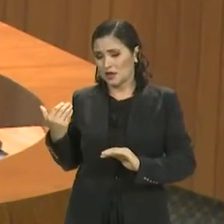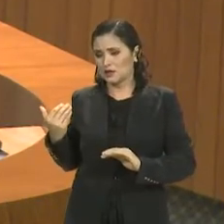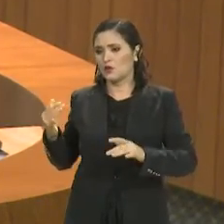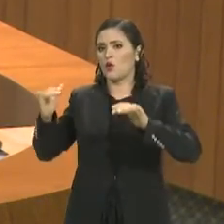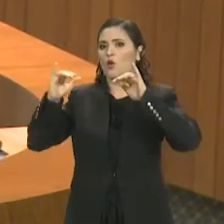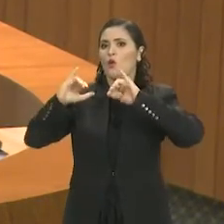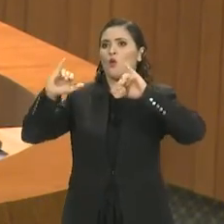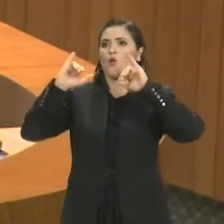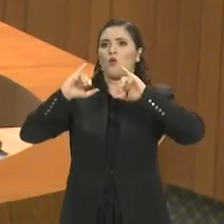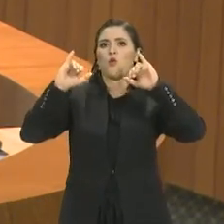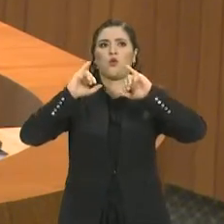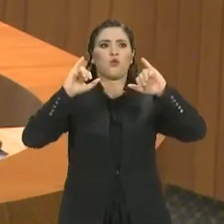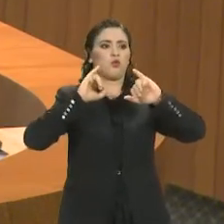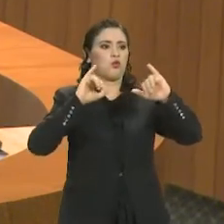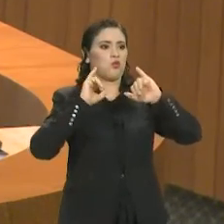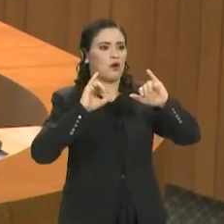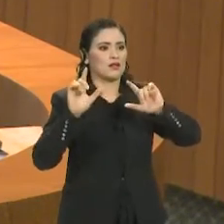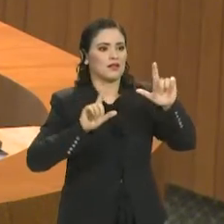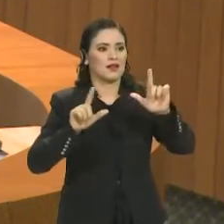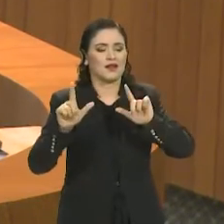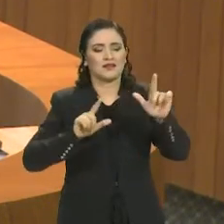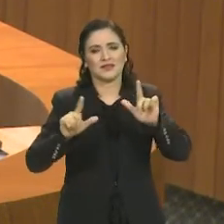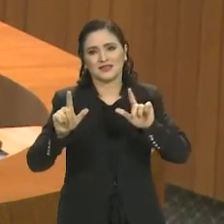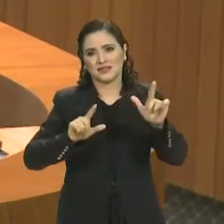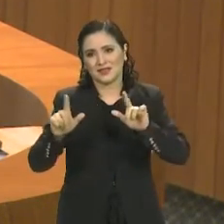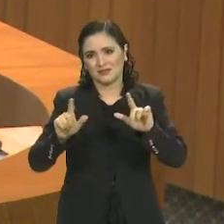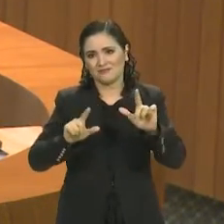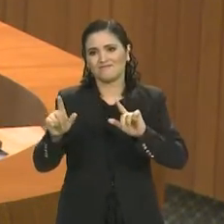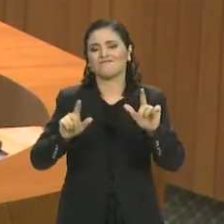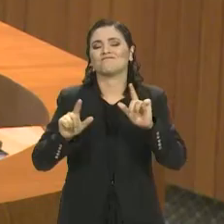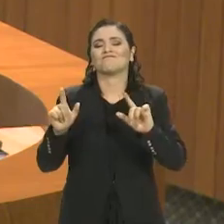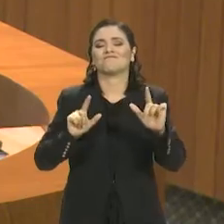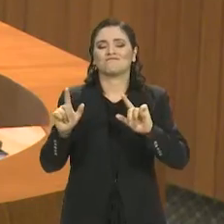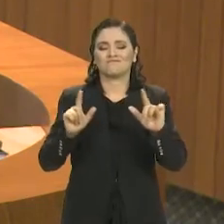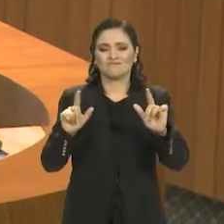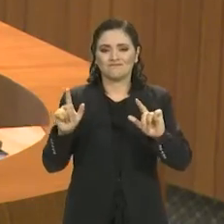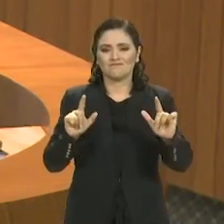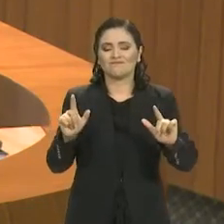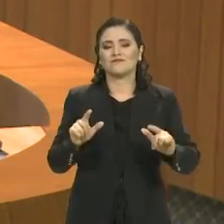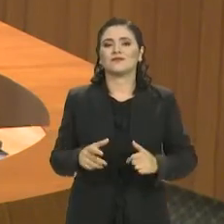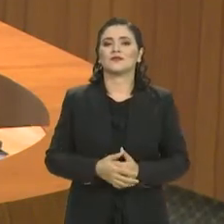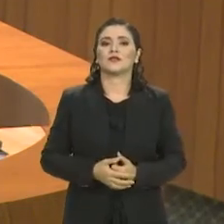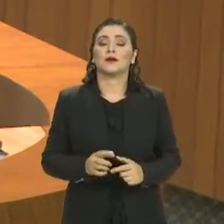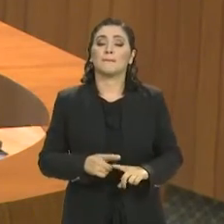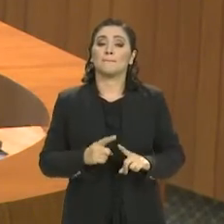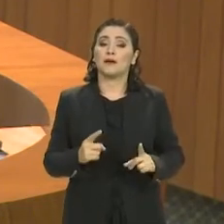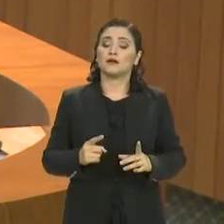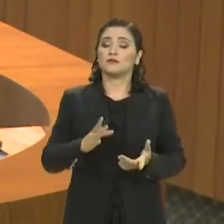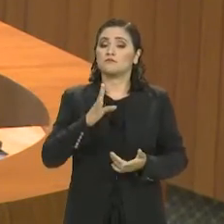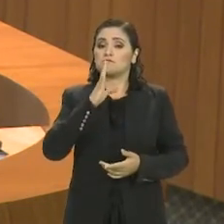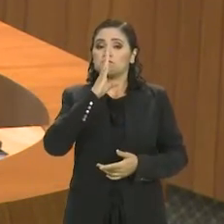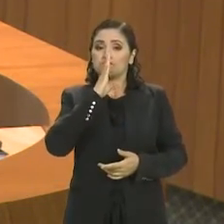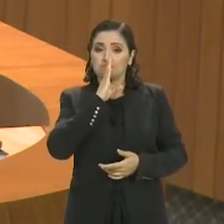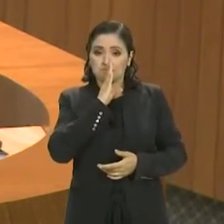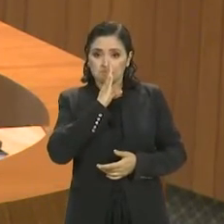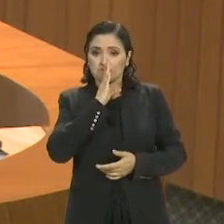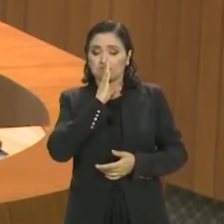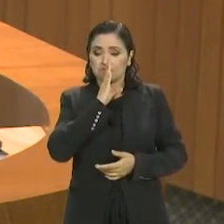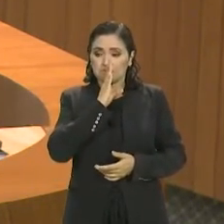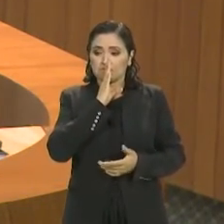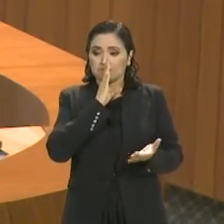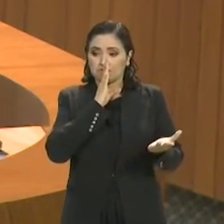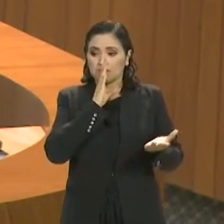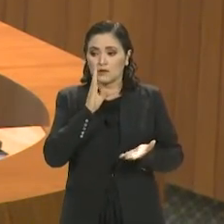doído na televisão, estaria sendo muito mais explorado nos meios de comunicação, há um silêncio, né, que eles gostam de